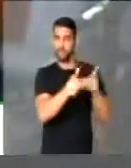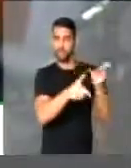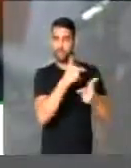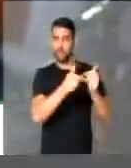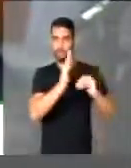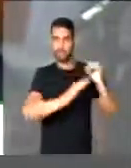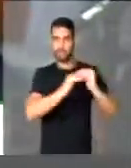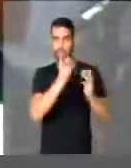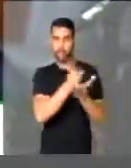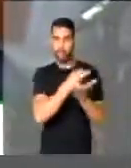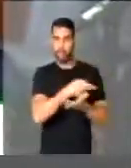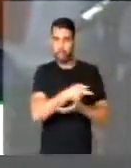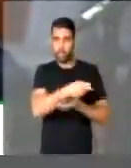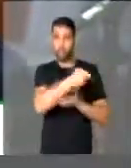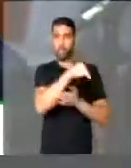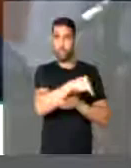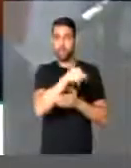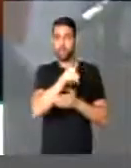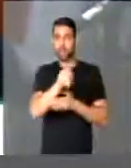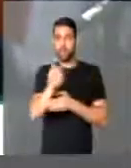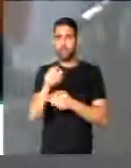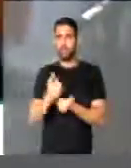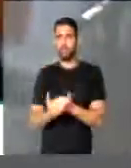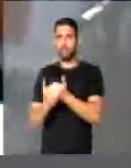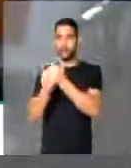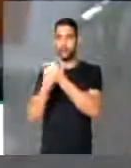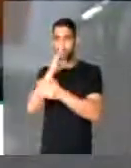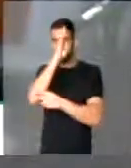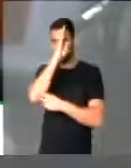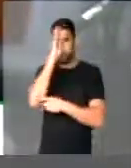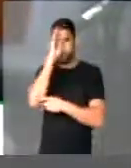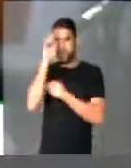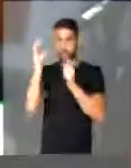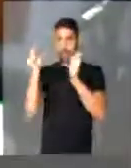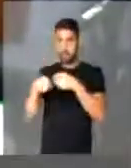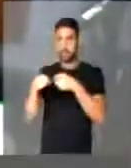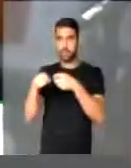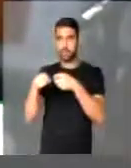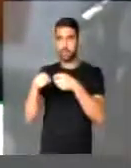exercício profissional, e o PV é favorável que o Uber possa